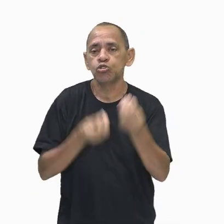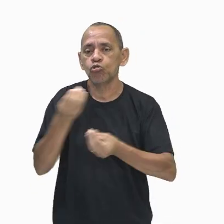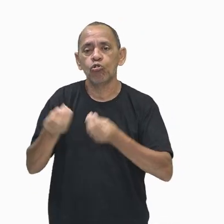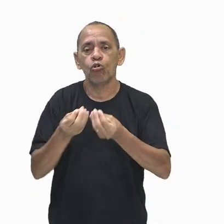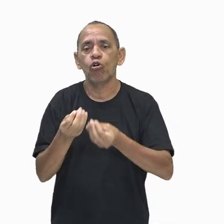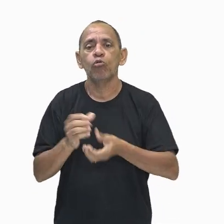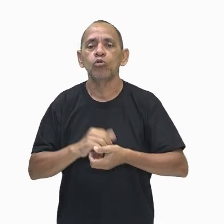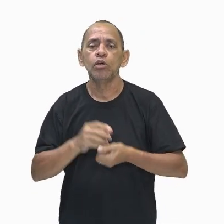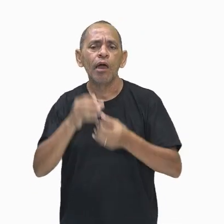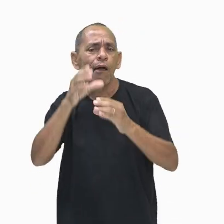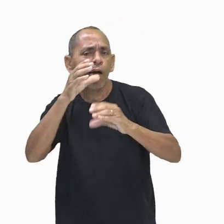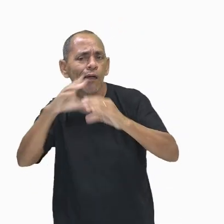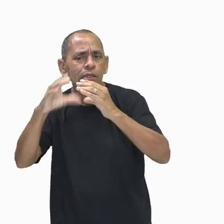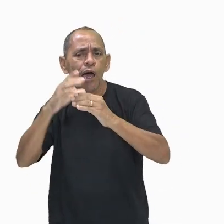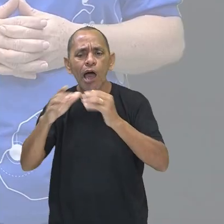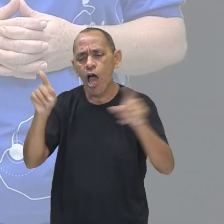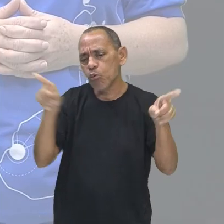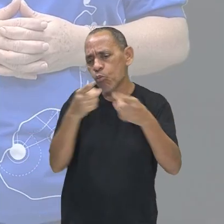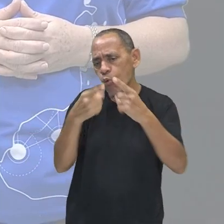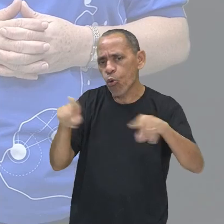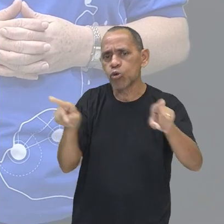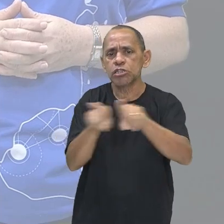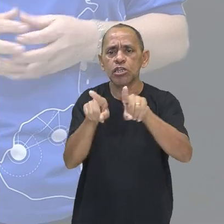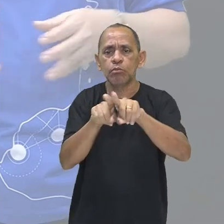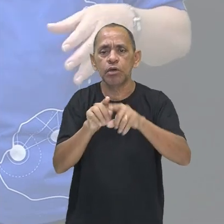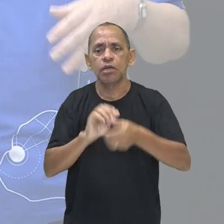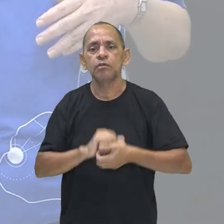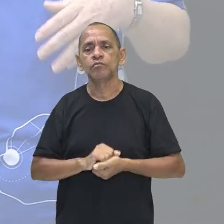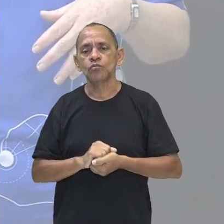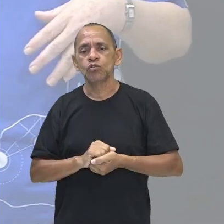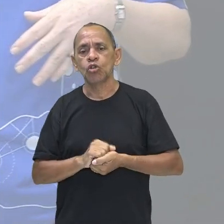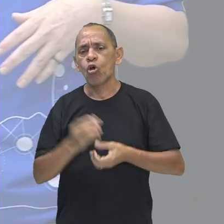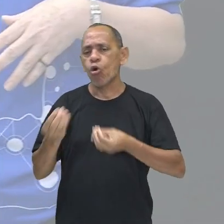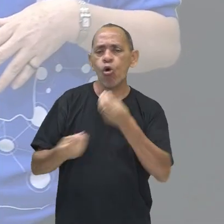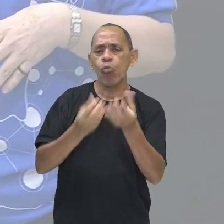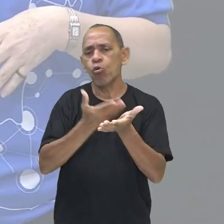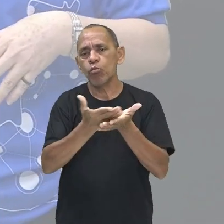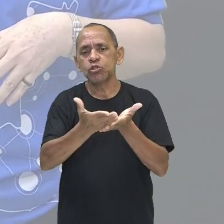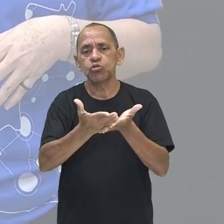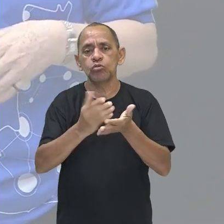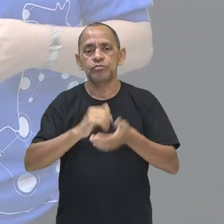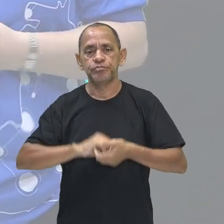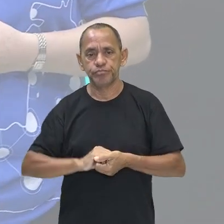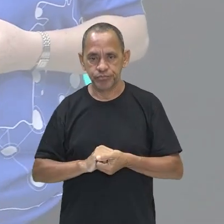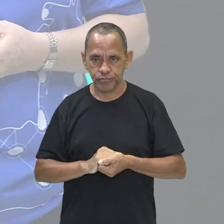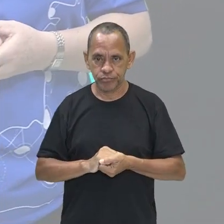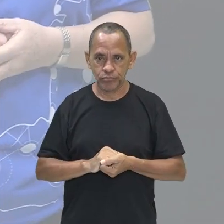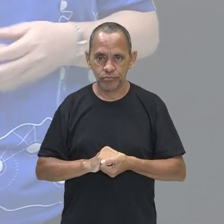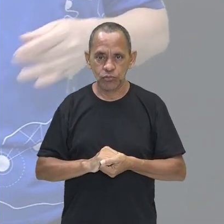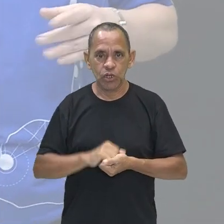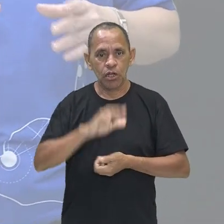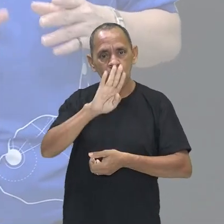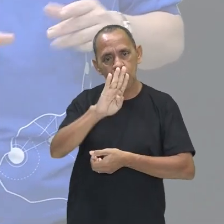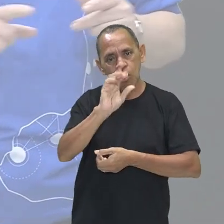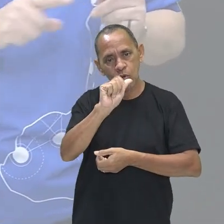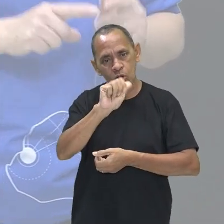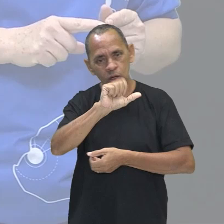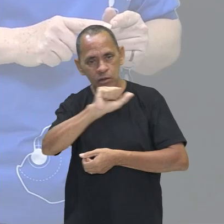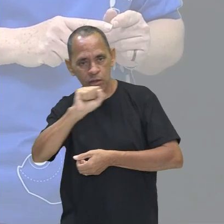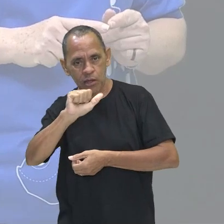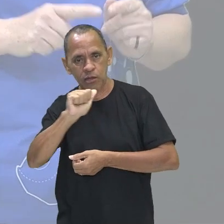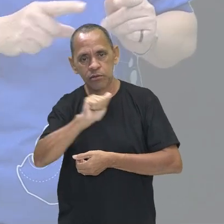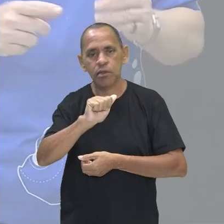histórico. Agora, e a origem do termo bossa nova? Então, falando sobre a origem do termo bossa nova, nós podemos